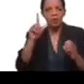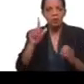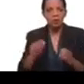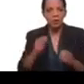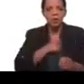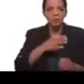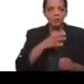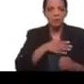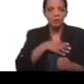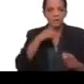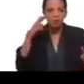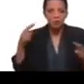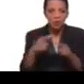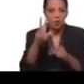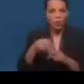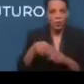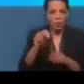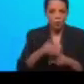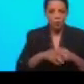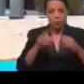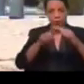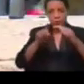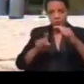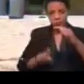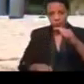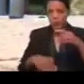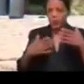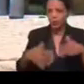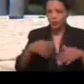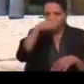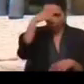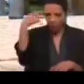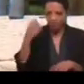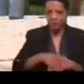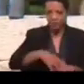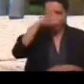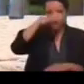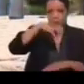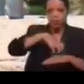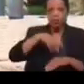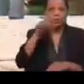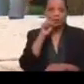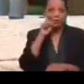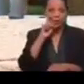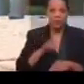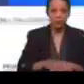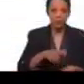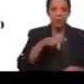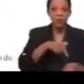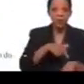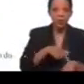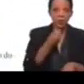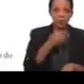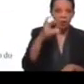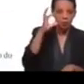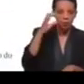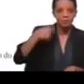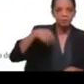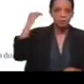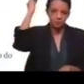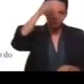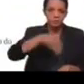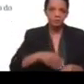empresa. Foi um dia longo e agitado no Ministério da Defesa. À hora do almoço, o Presidente da